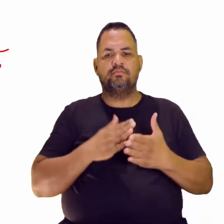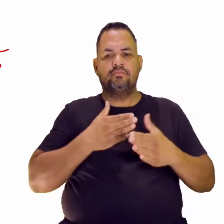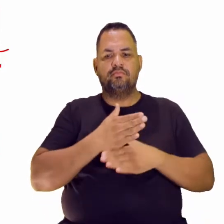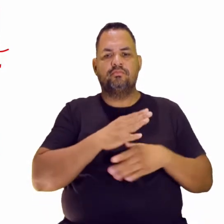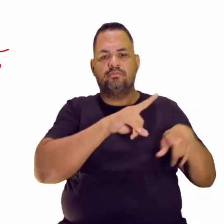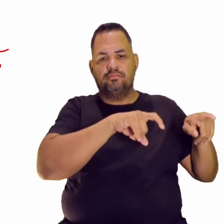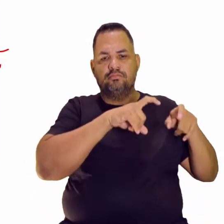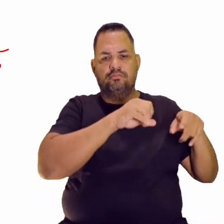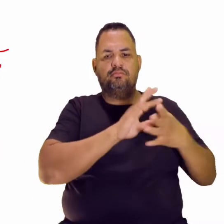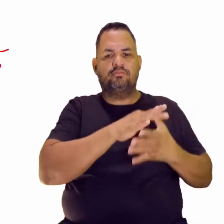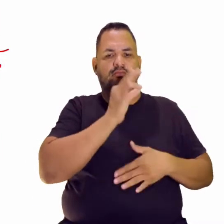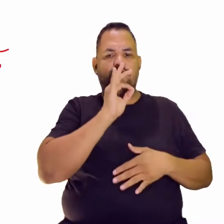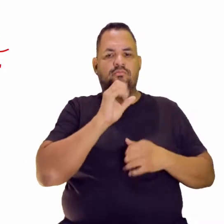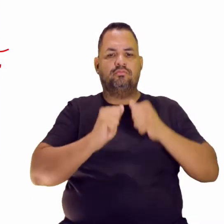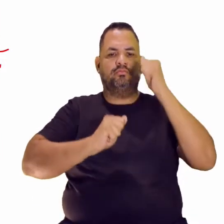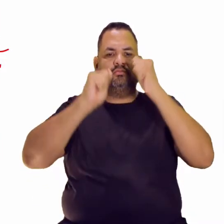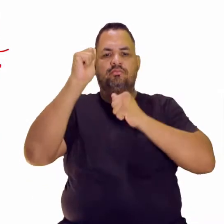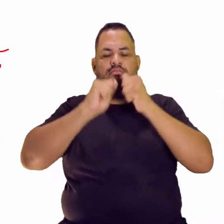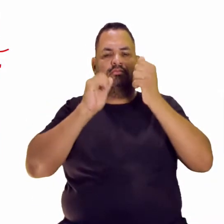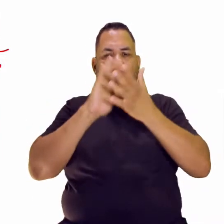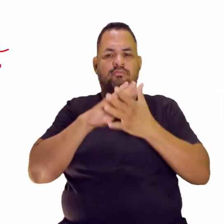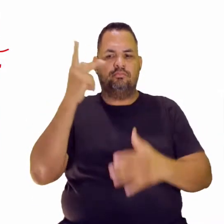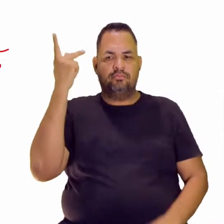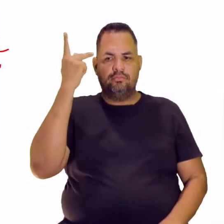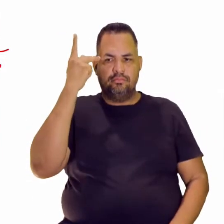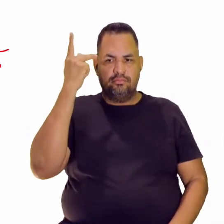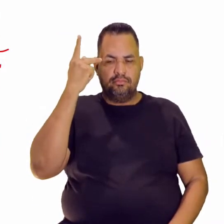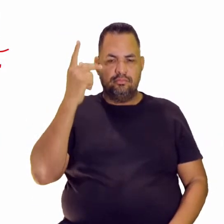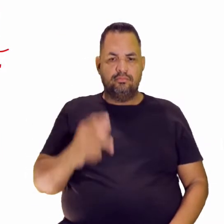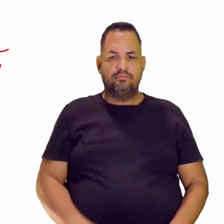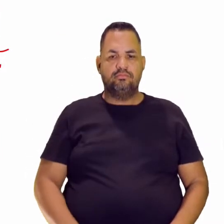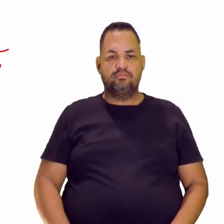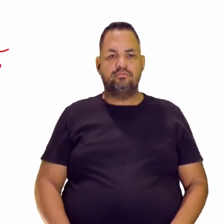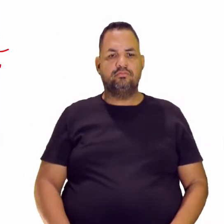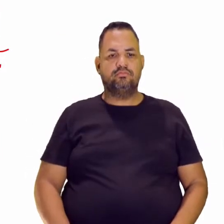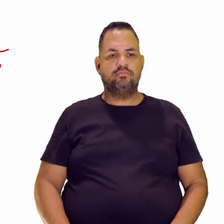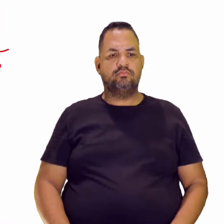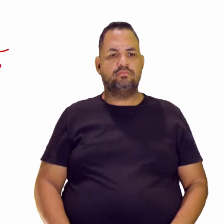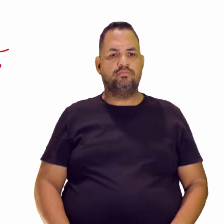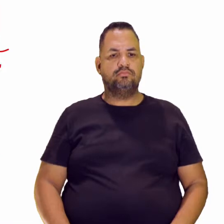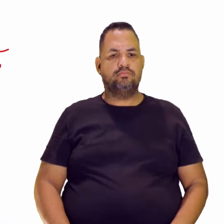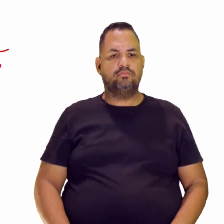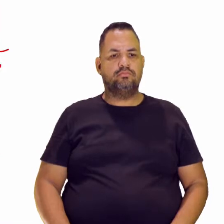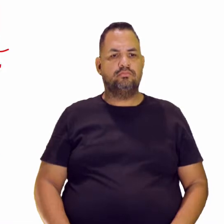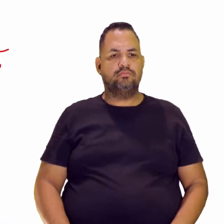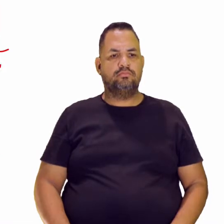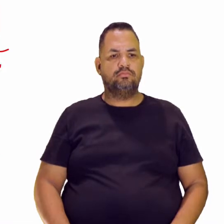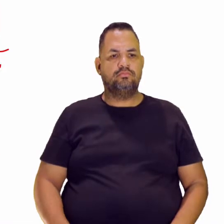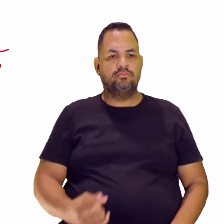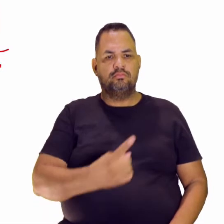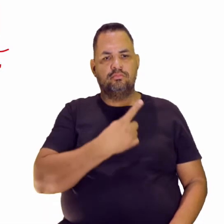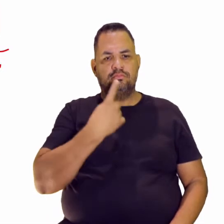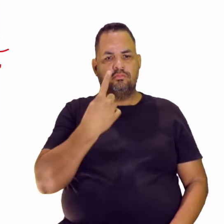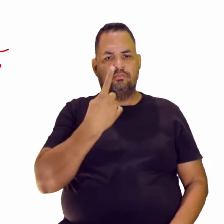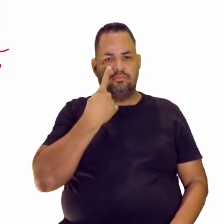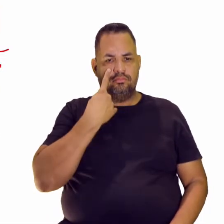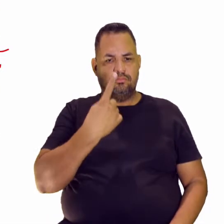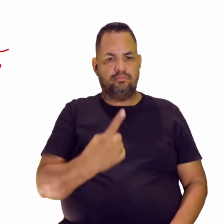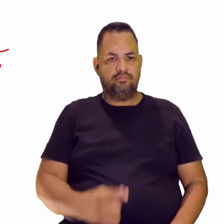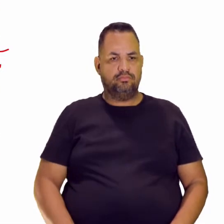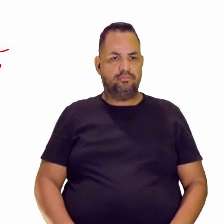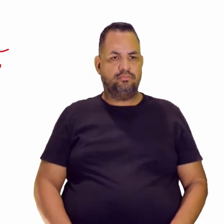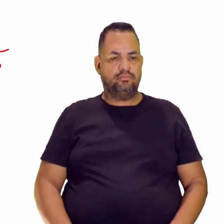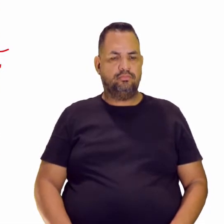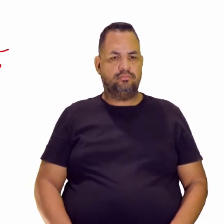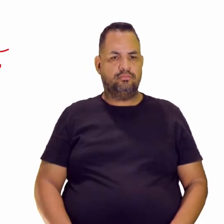lavouras de café ou as indústrias de São Paulo. Então, nós estamos vendo aqui